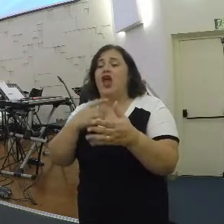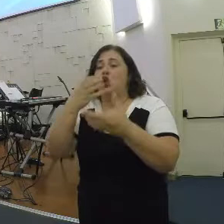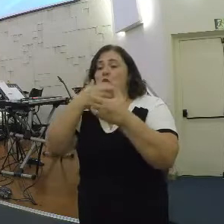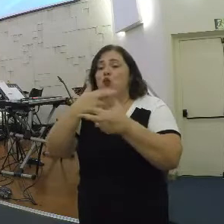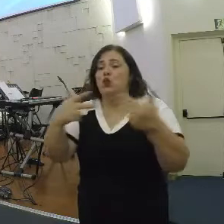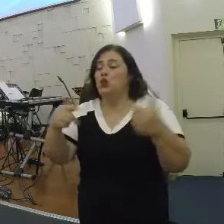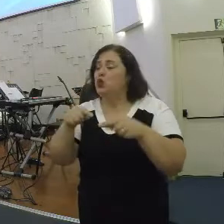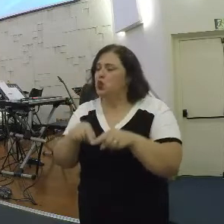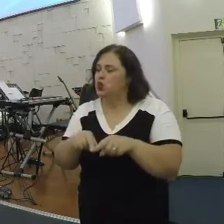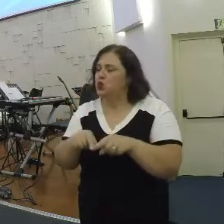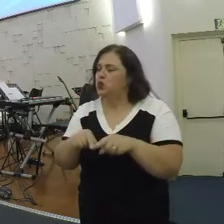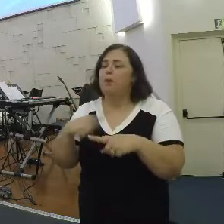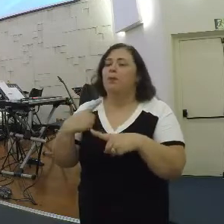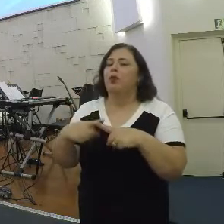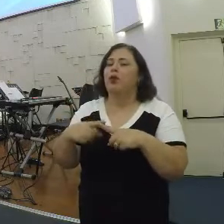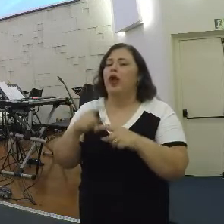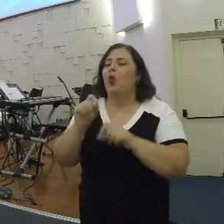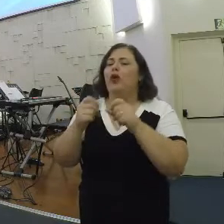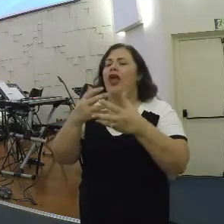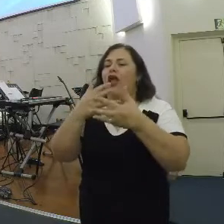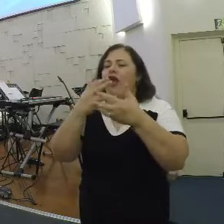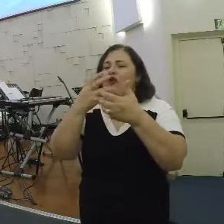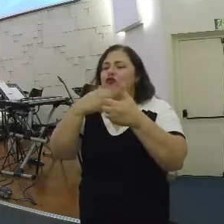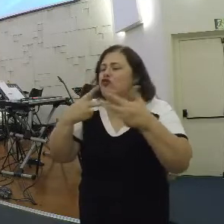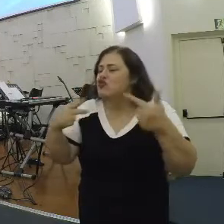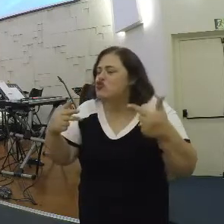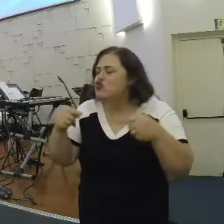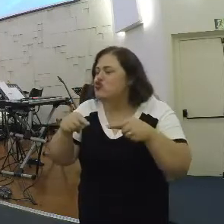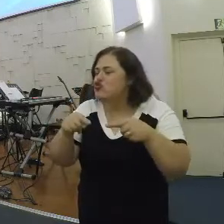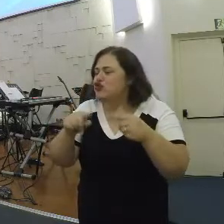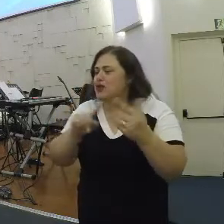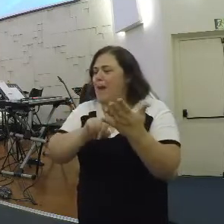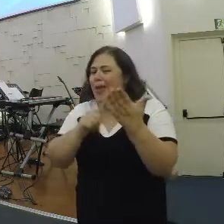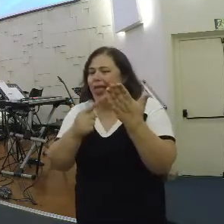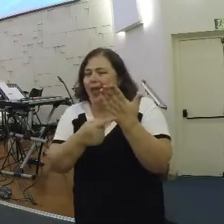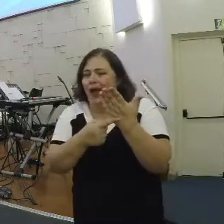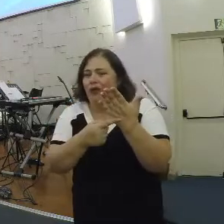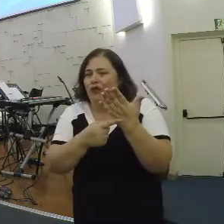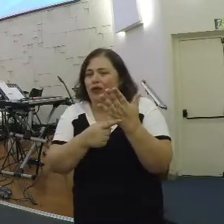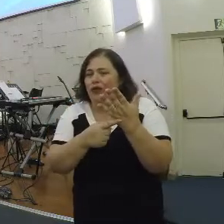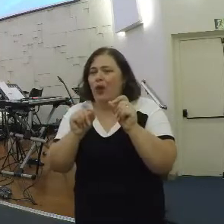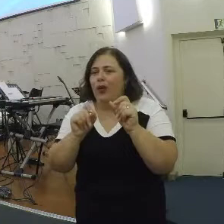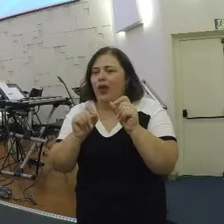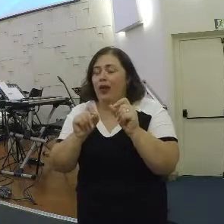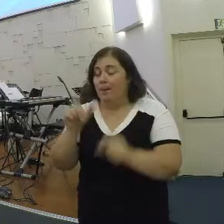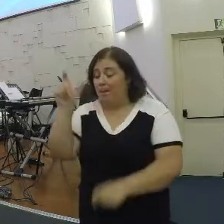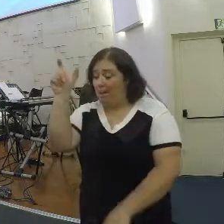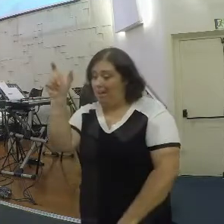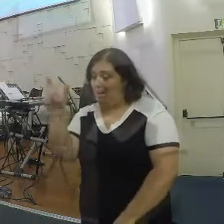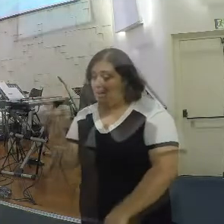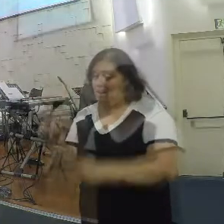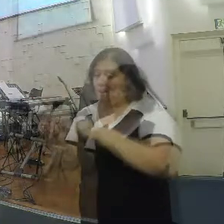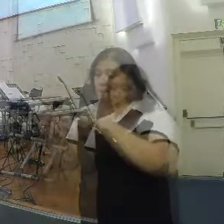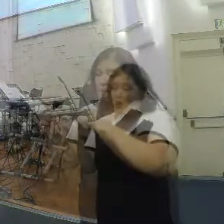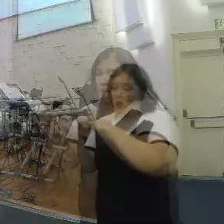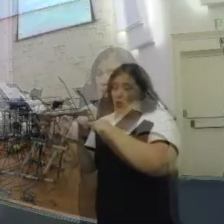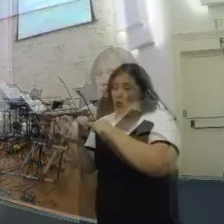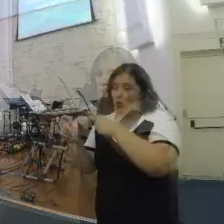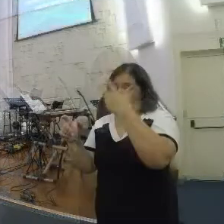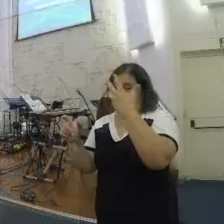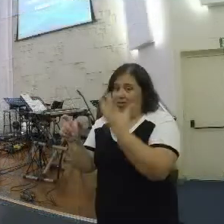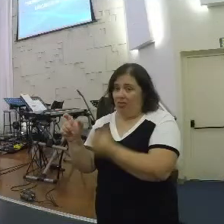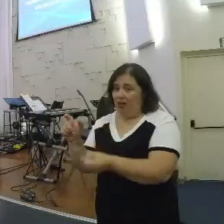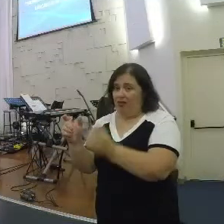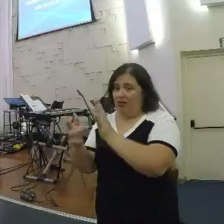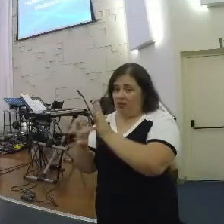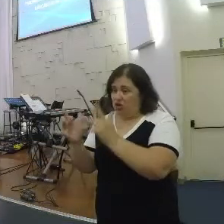tido o privilégio de ouvir o santo Evangelho, também compreenda, creia. E crendo